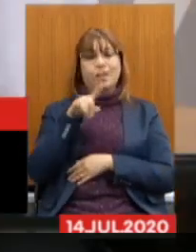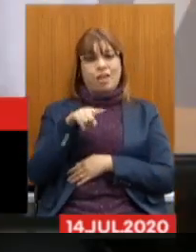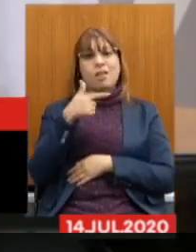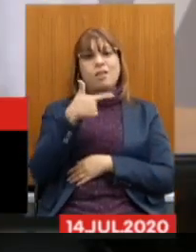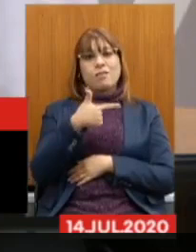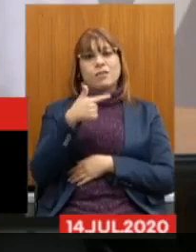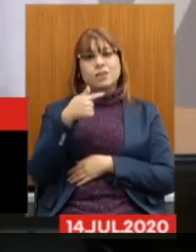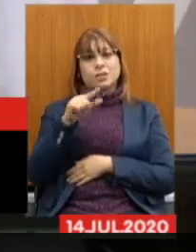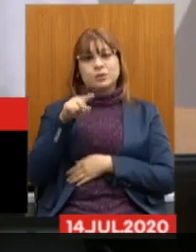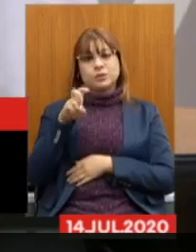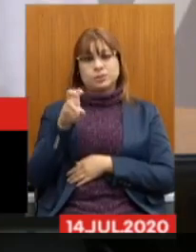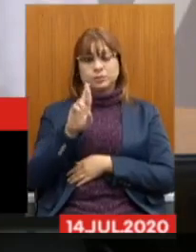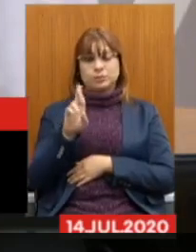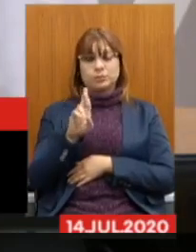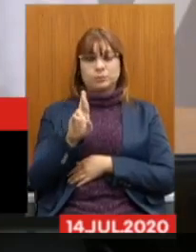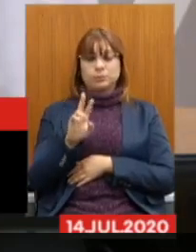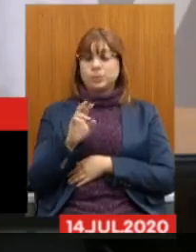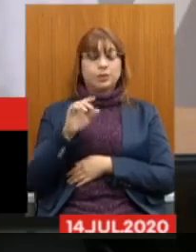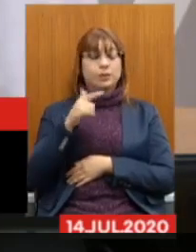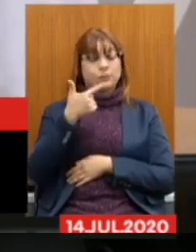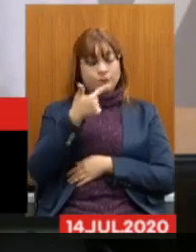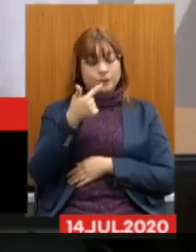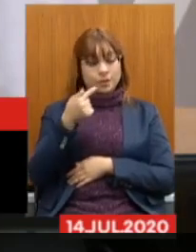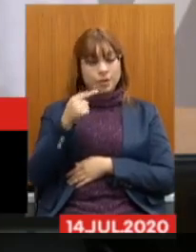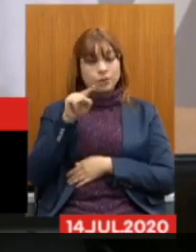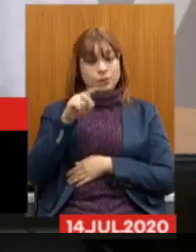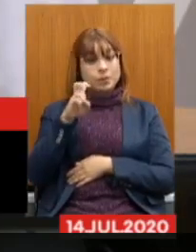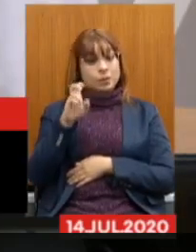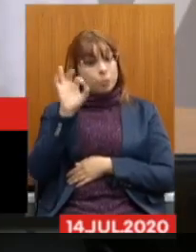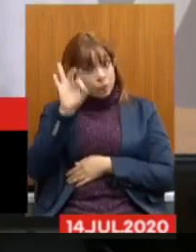27,5%. A progressividade cria essa distorção.